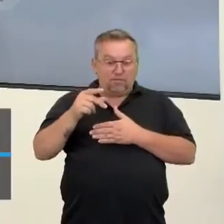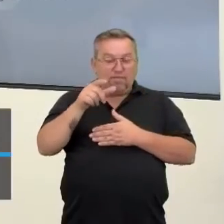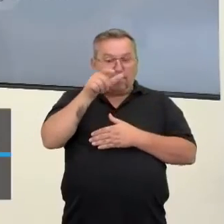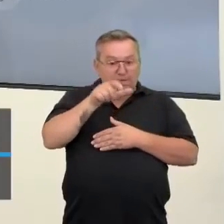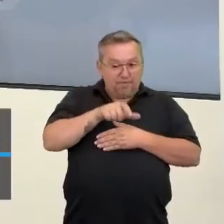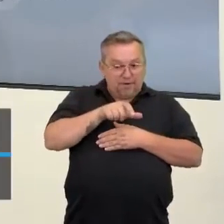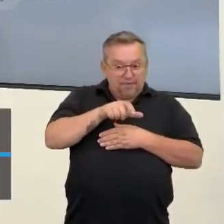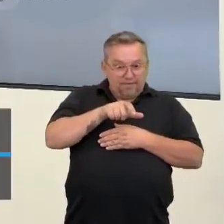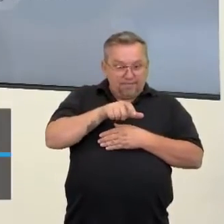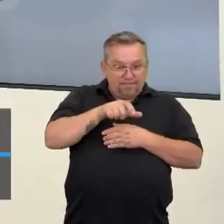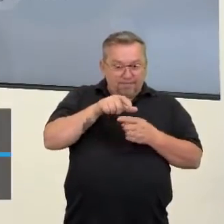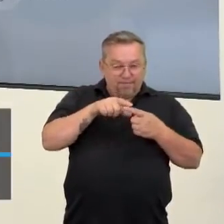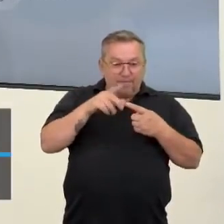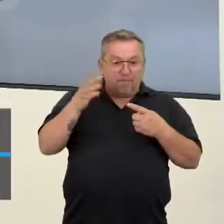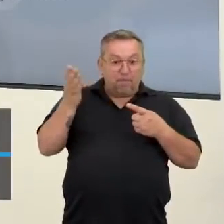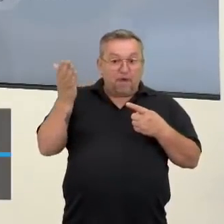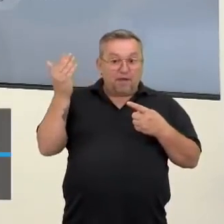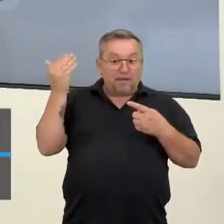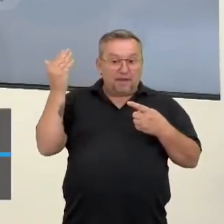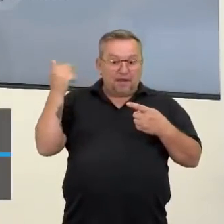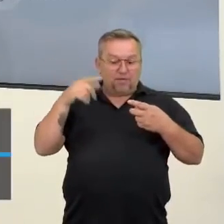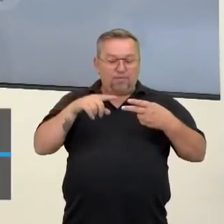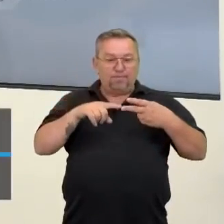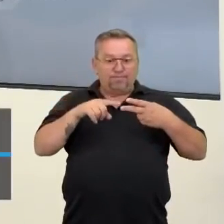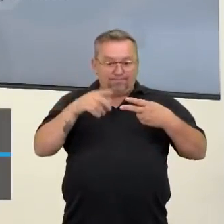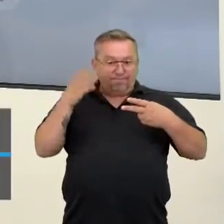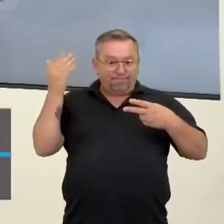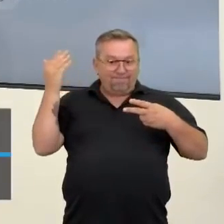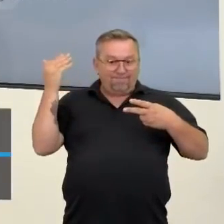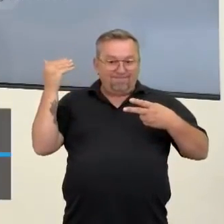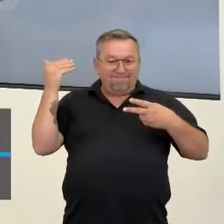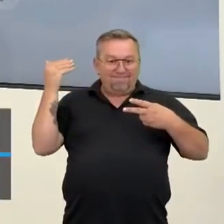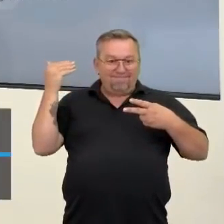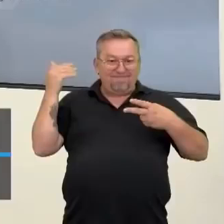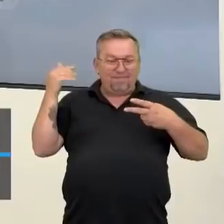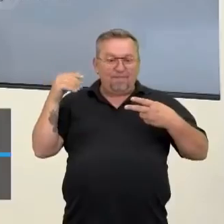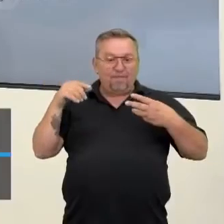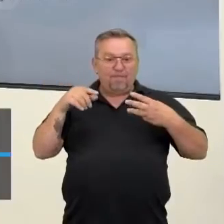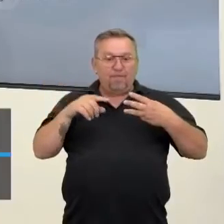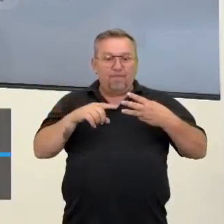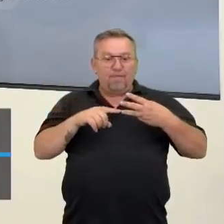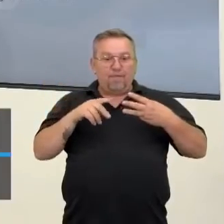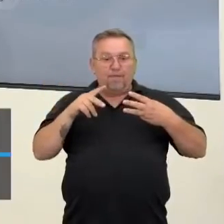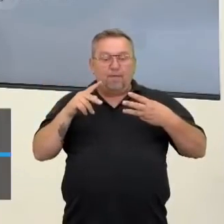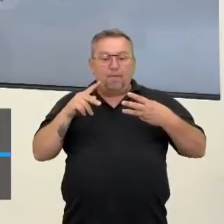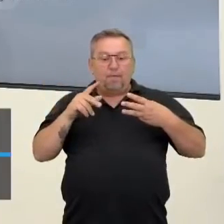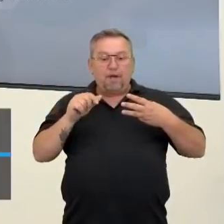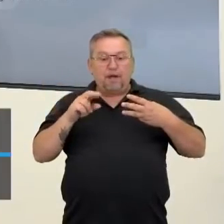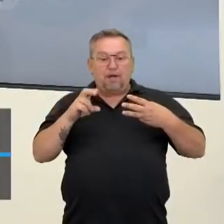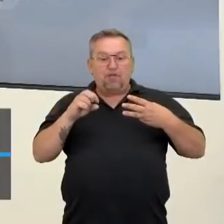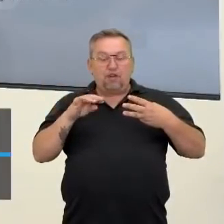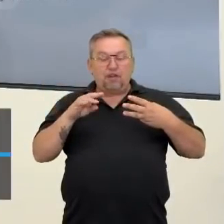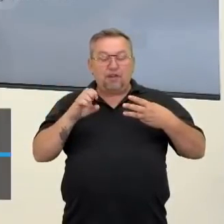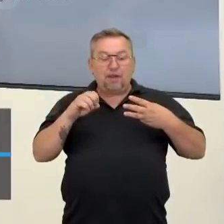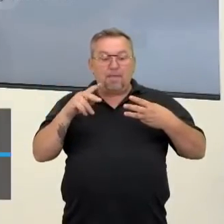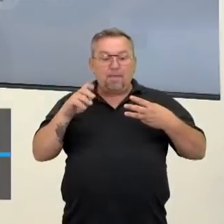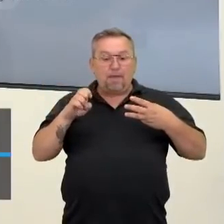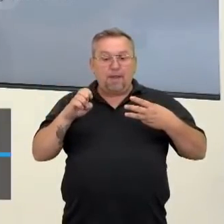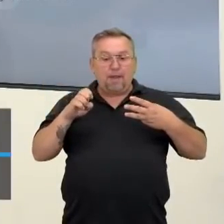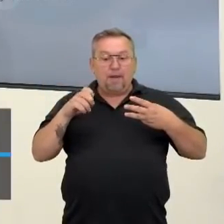coluna, o passado, que é a segunda coluna, e o particípio passado, que é a terceira